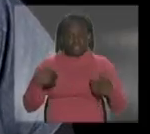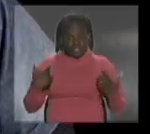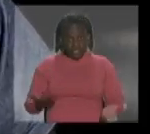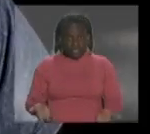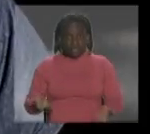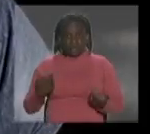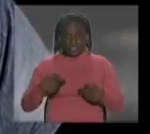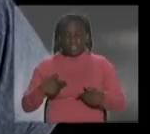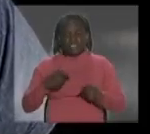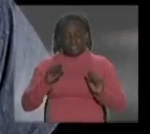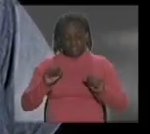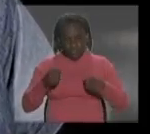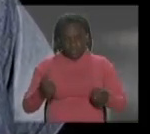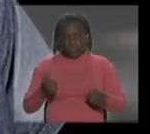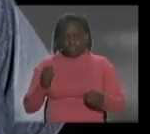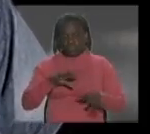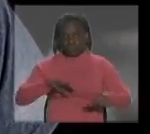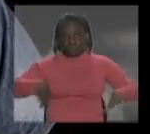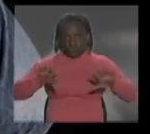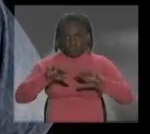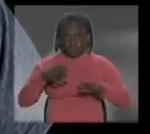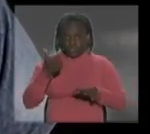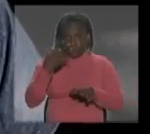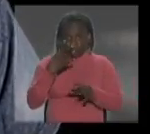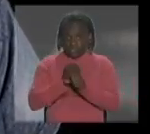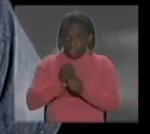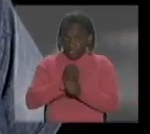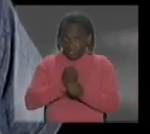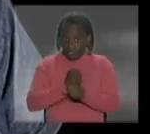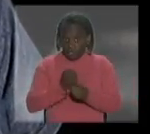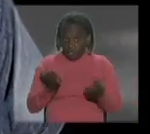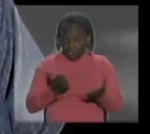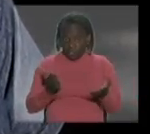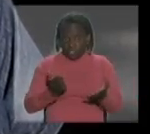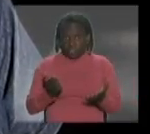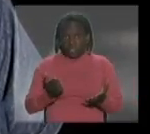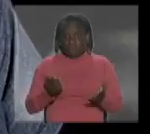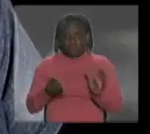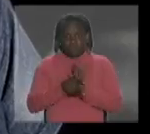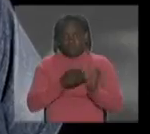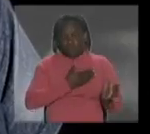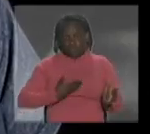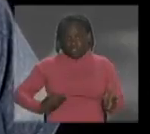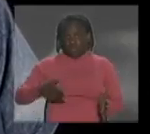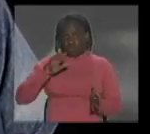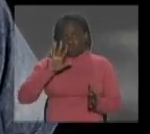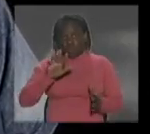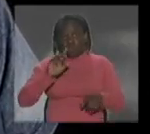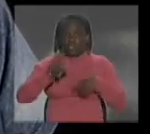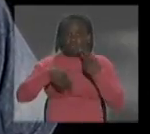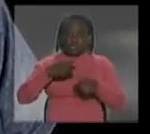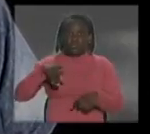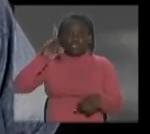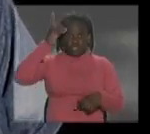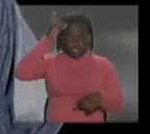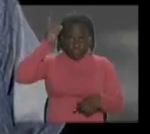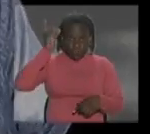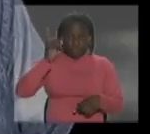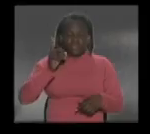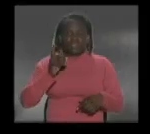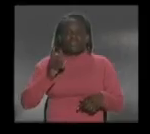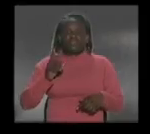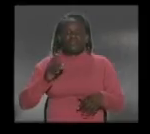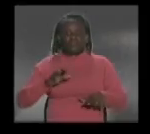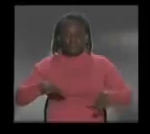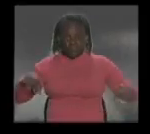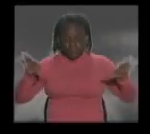é lidar com tudo isso. Então, esses 14 anos, e aí do governo Lula e depois, né, do governo da Dilma, do